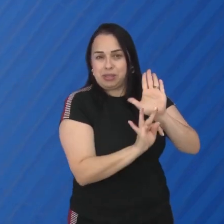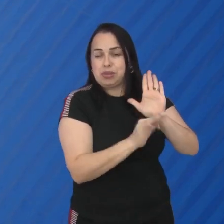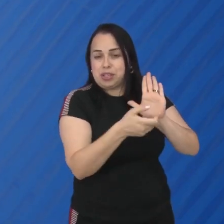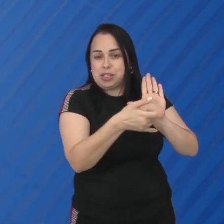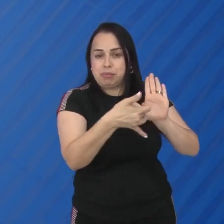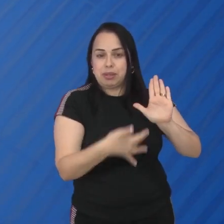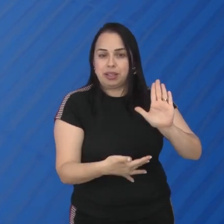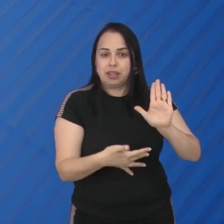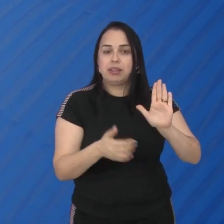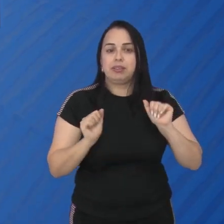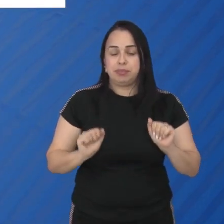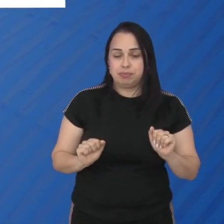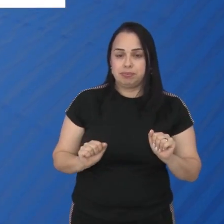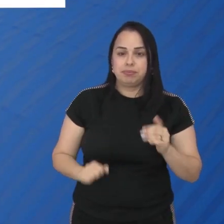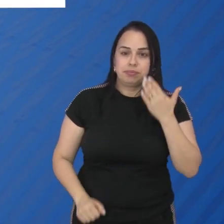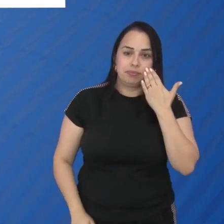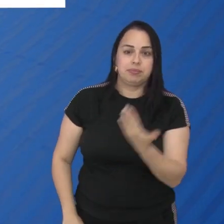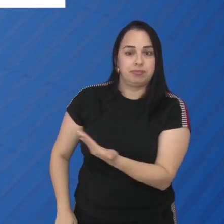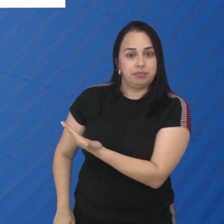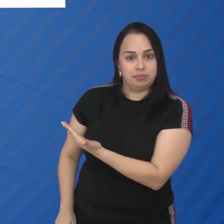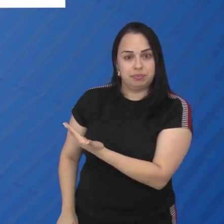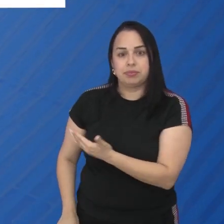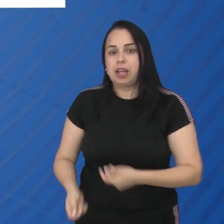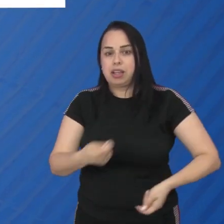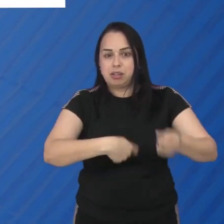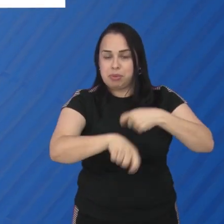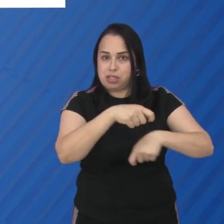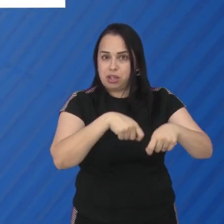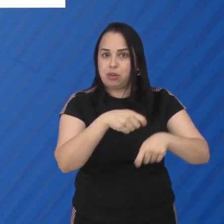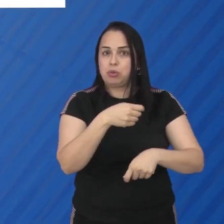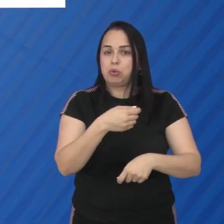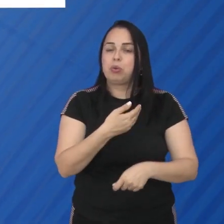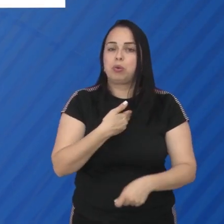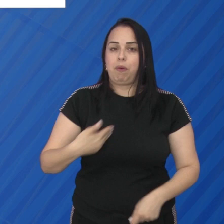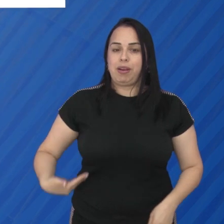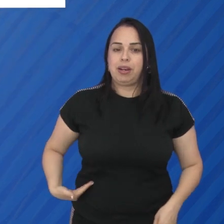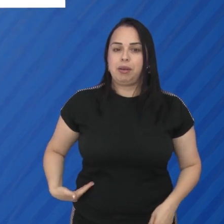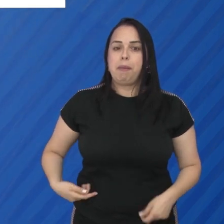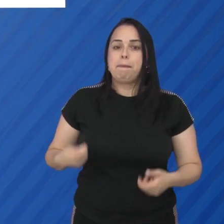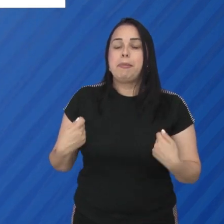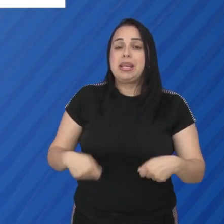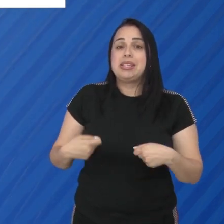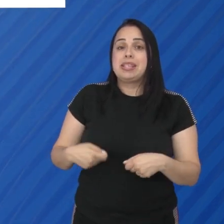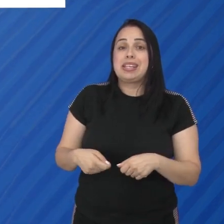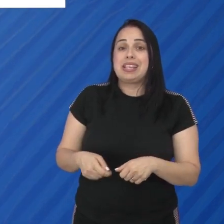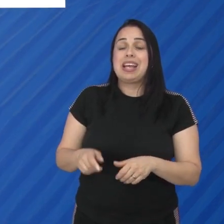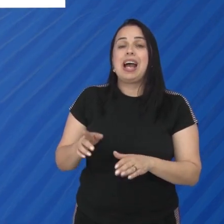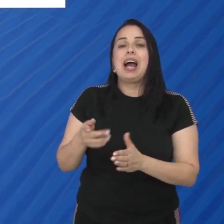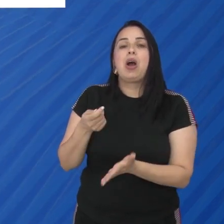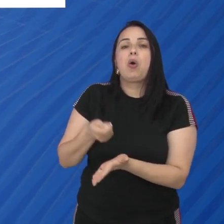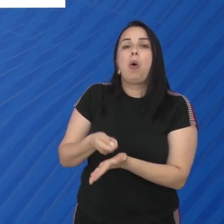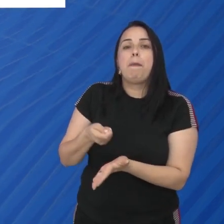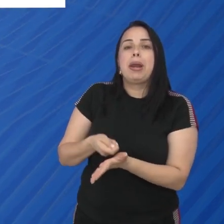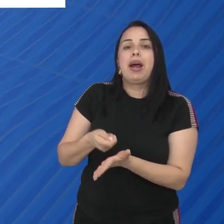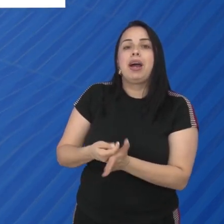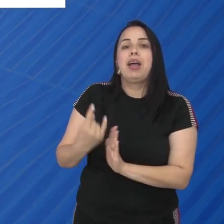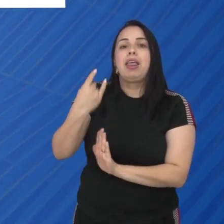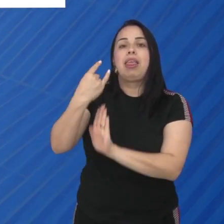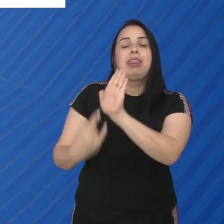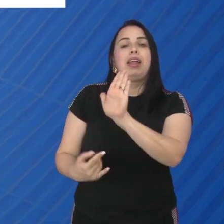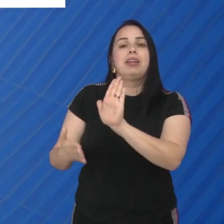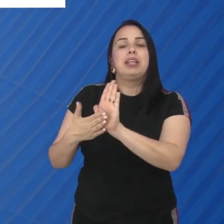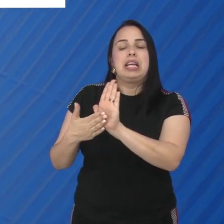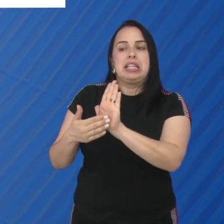Segundo o texto da matéria, os setores competentes da administração pública deverão exigir, antes da nomeação,